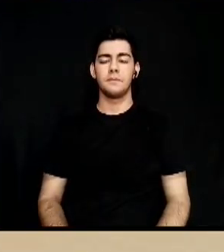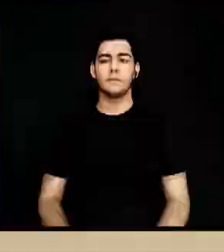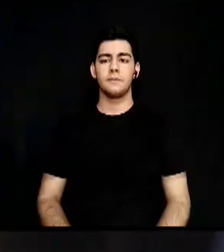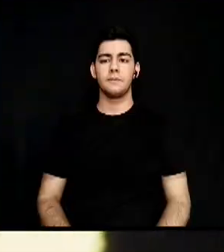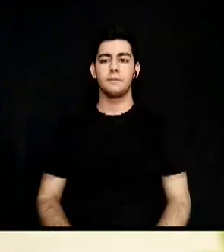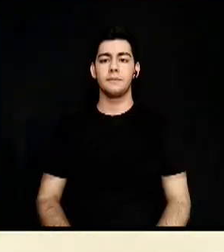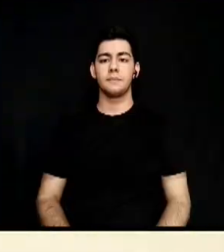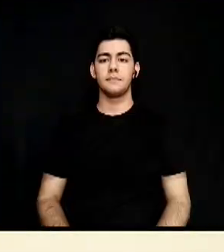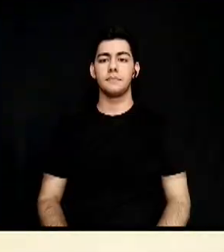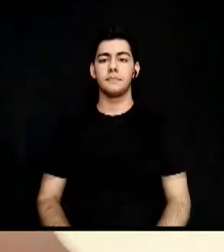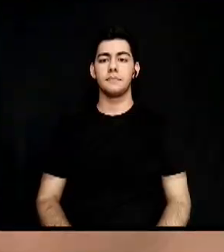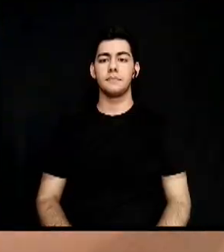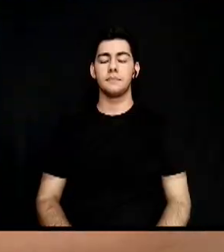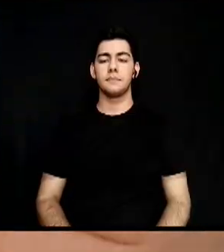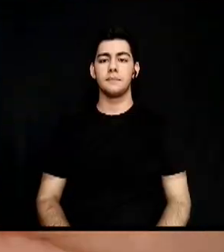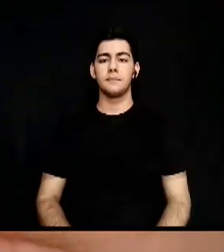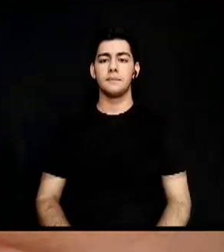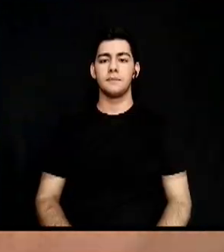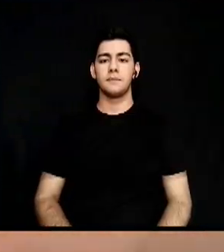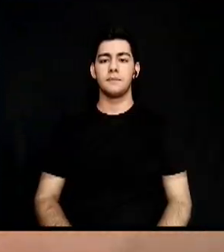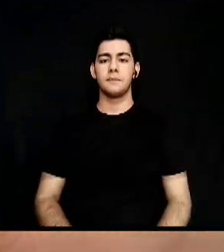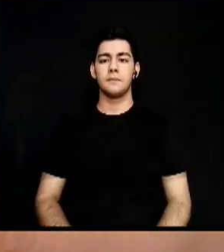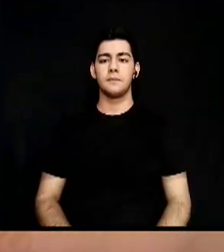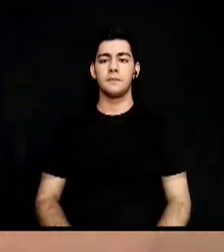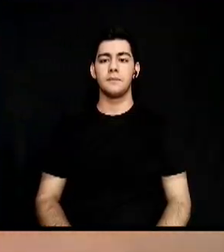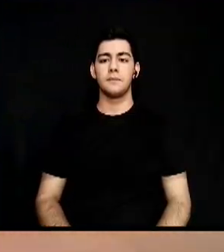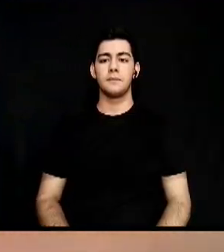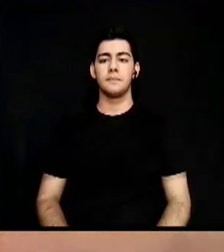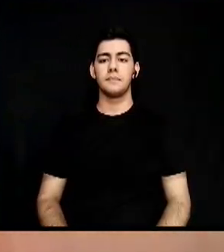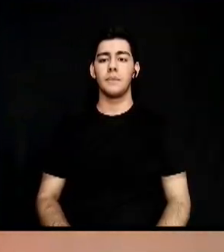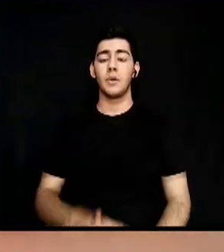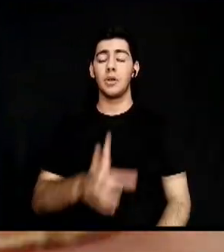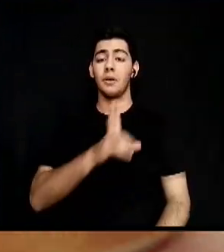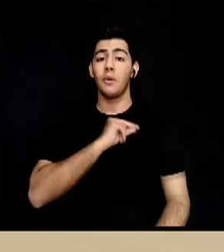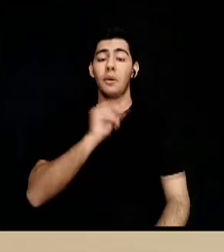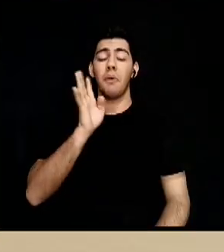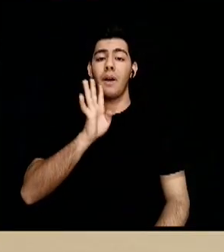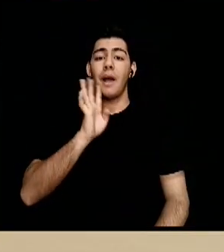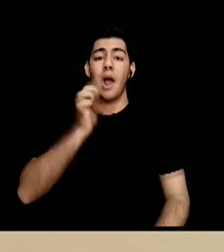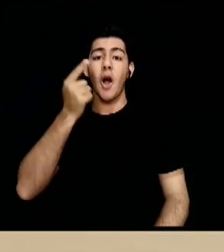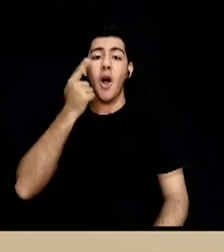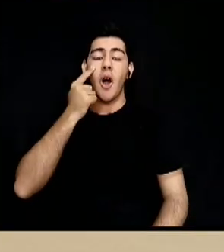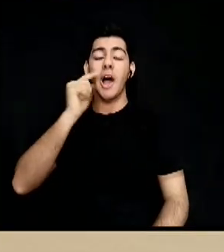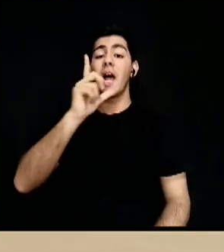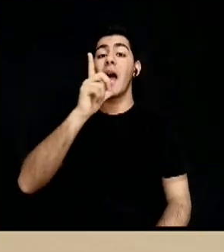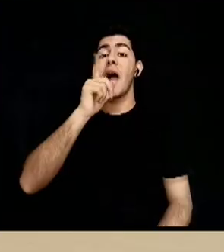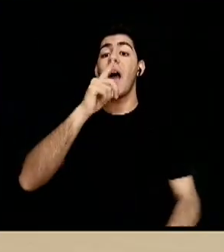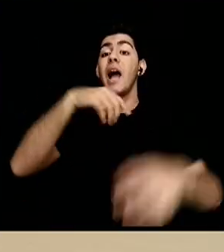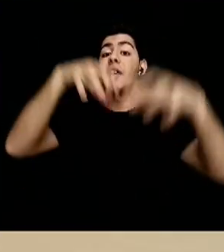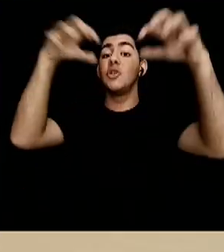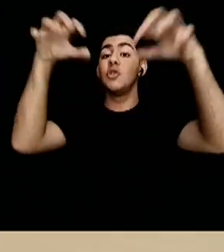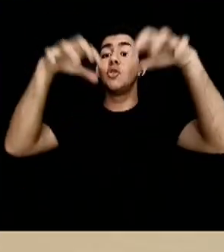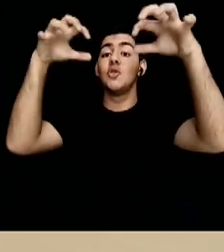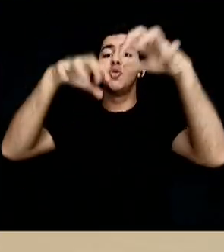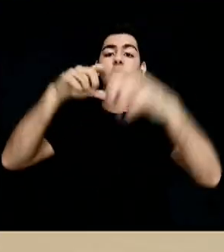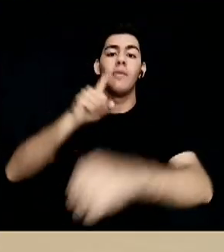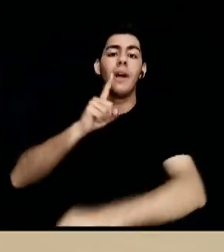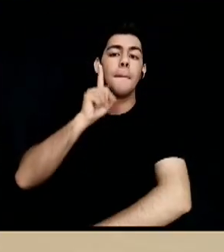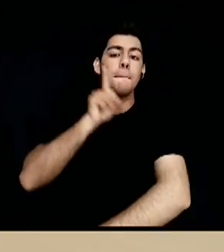Olha, consegue ver, Rafa? A chuva americana parece